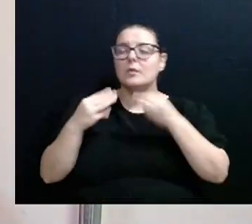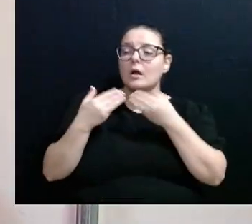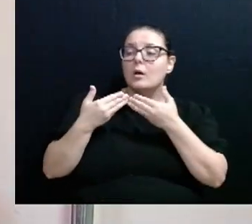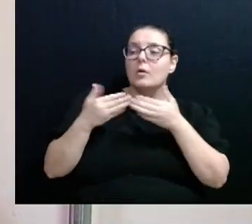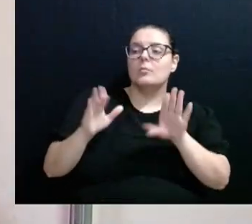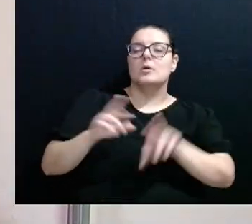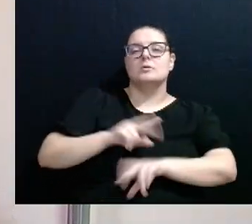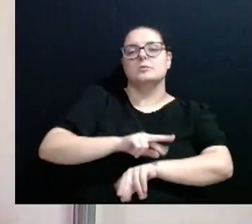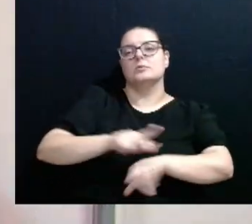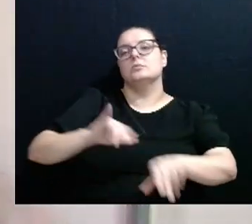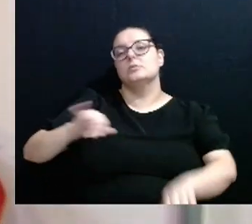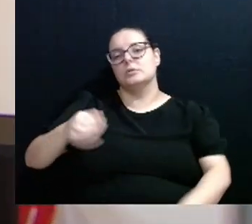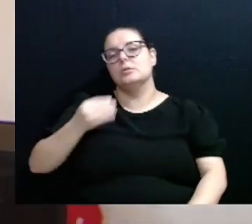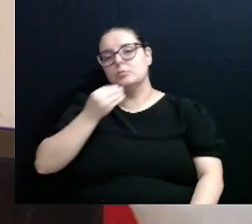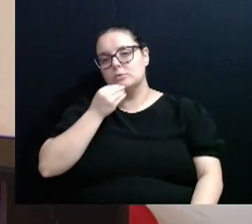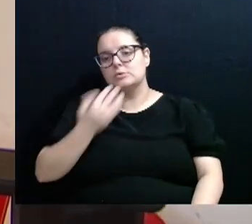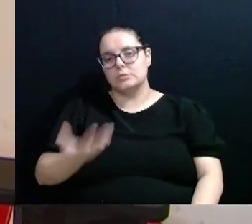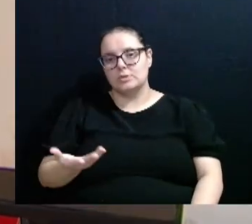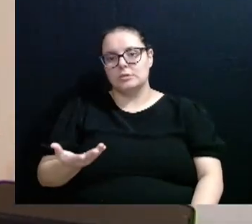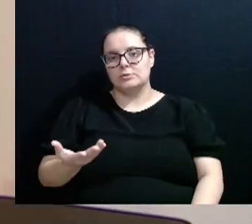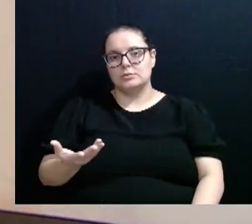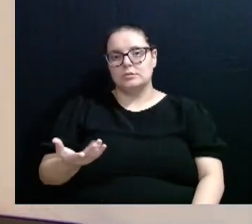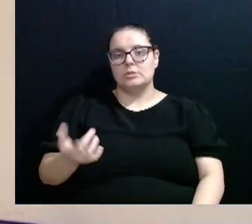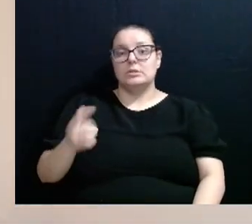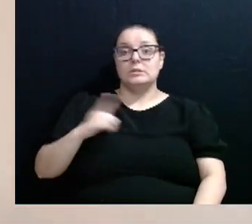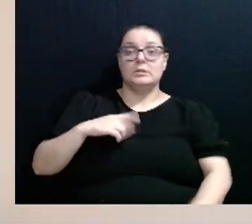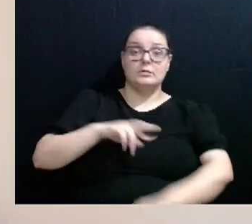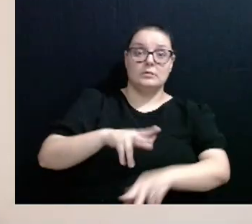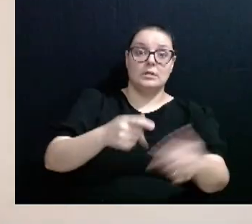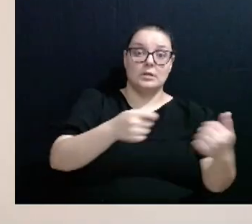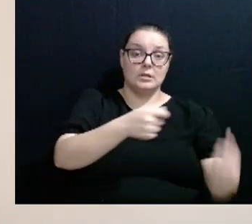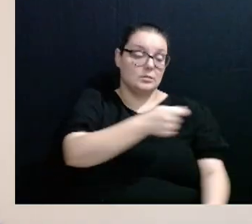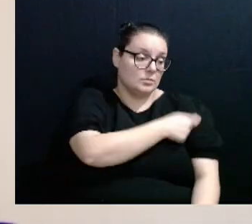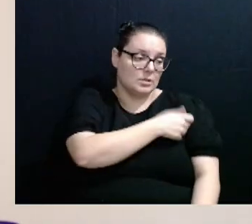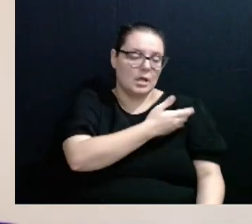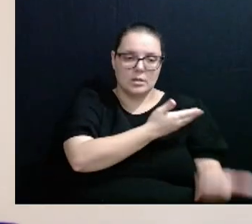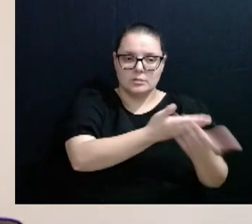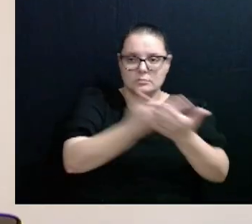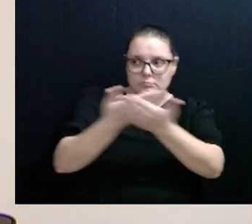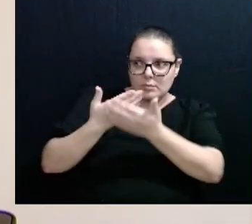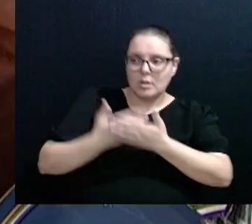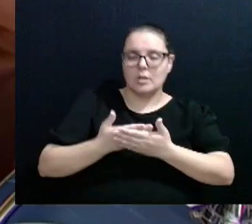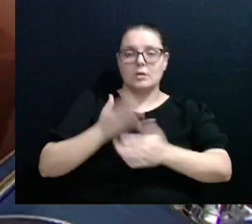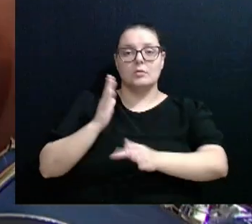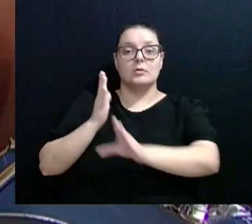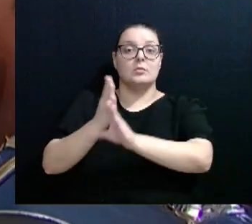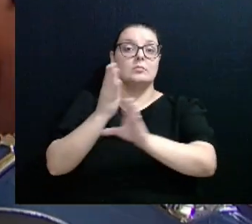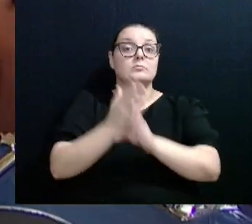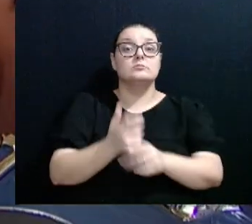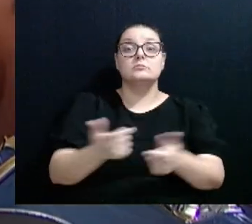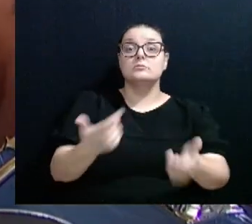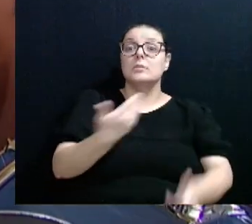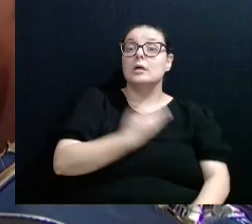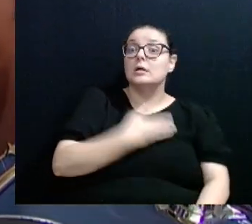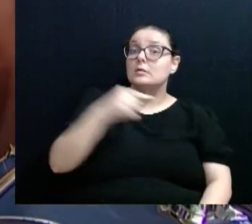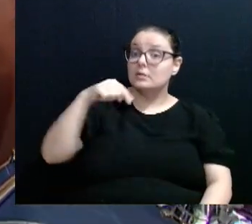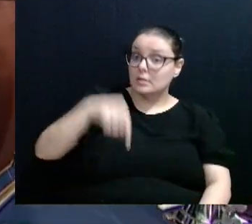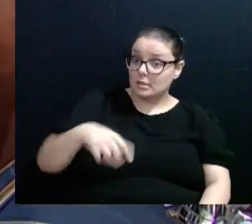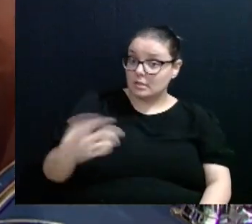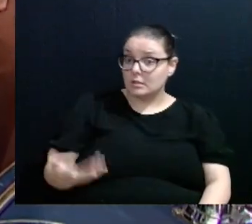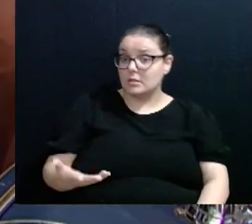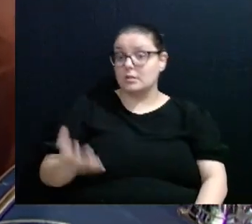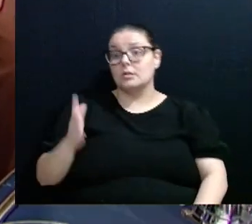oportunidades, né? Tem muitos alunos que encontram grandes amigos aqui, que encontram um lugar